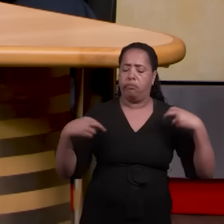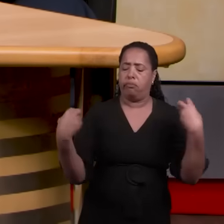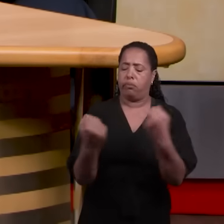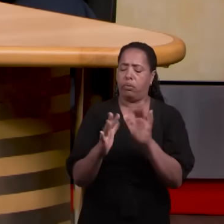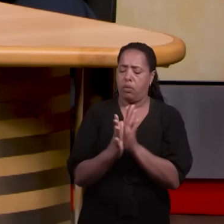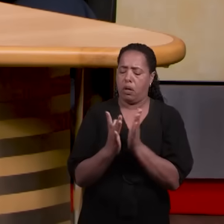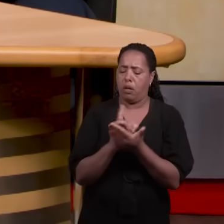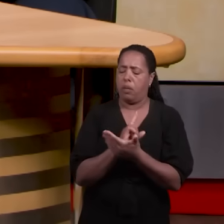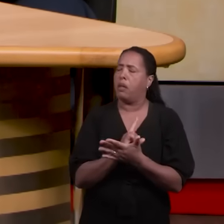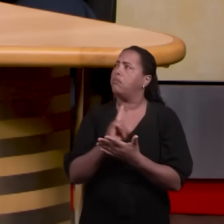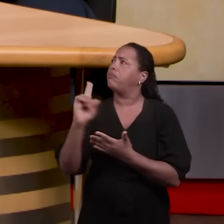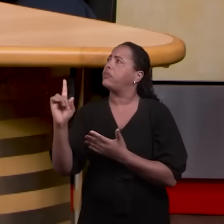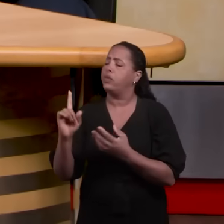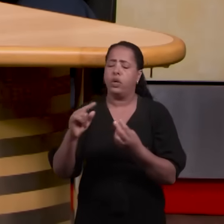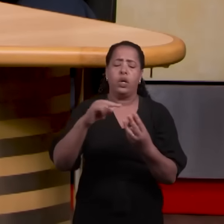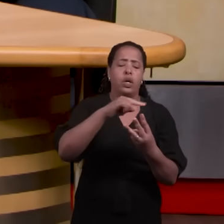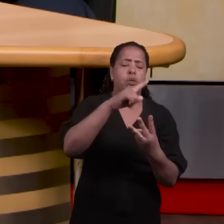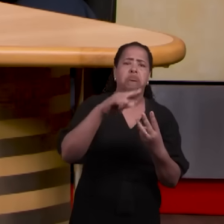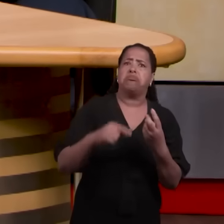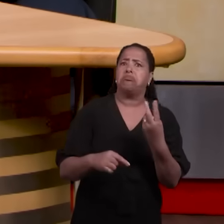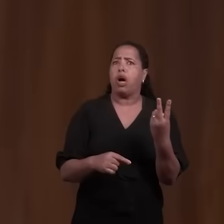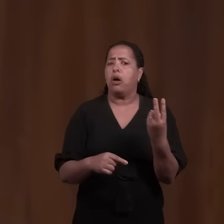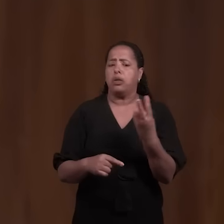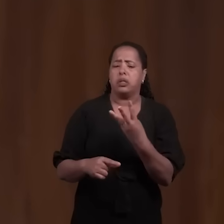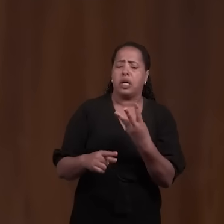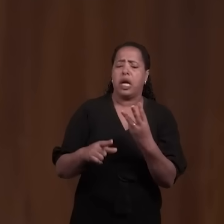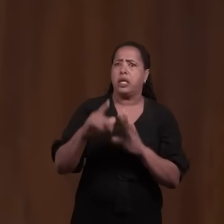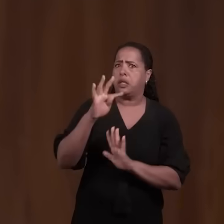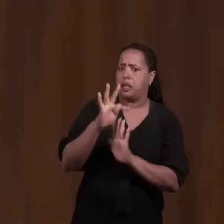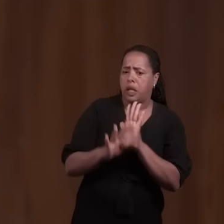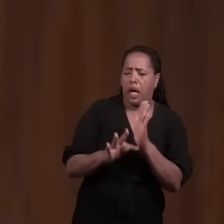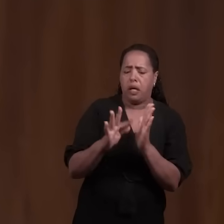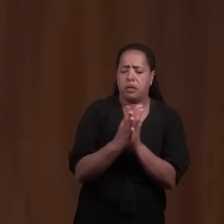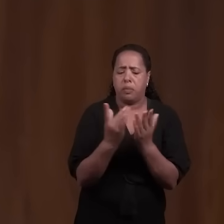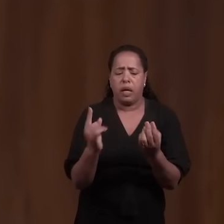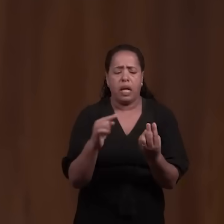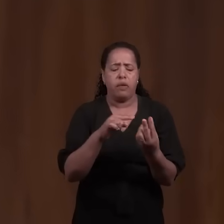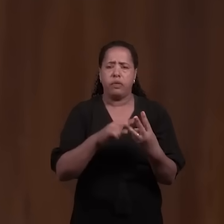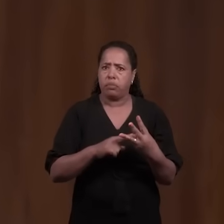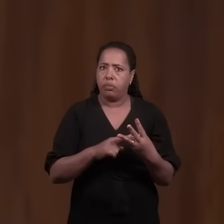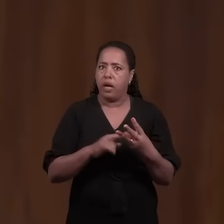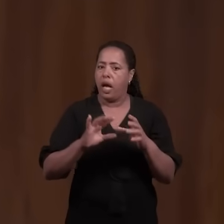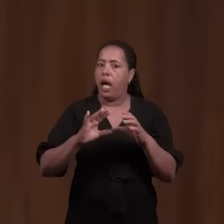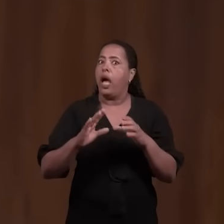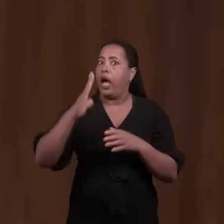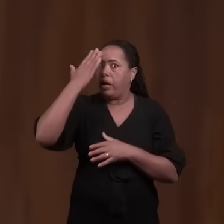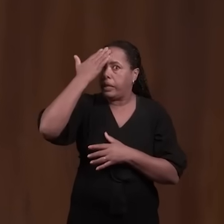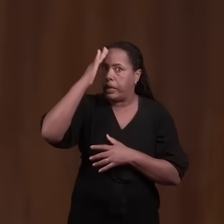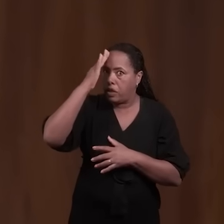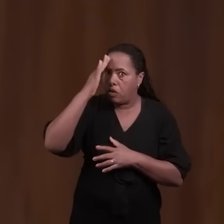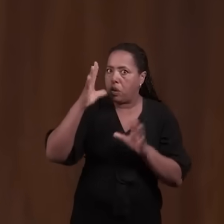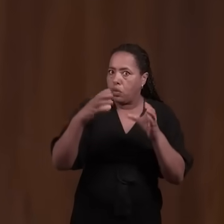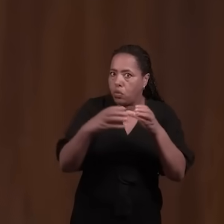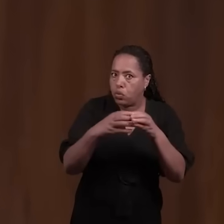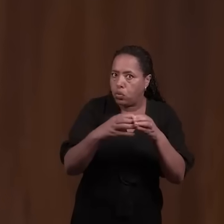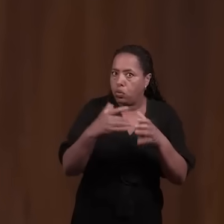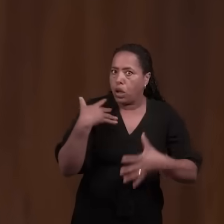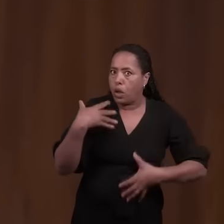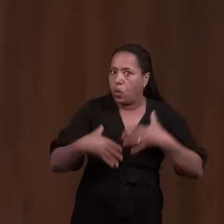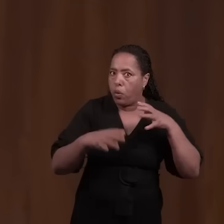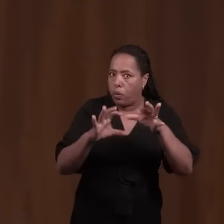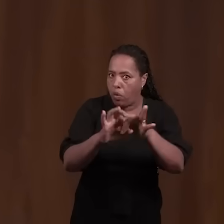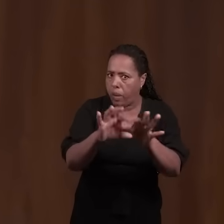tinha aquele negócio, né? Você consulta, então, 2, 3 textos e tal. Então, o entendimento ali é na comunhão, né?